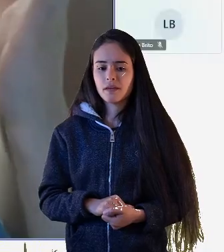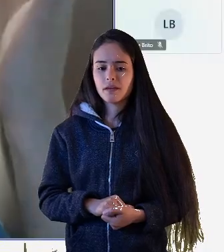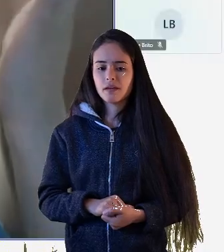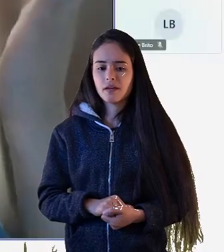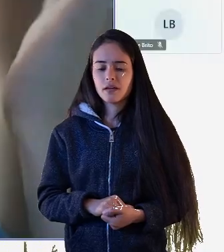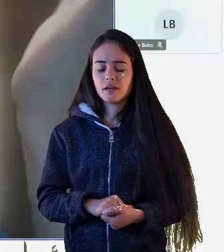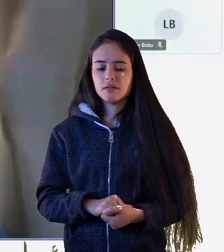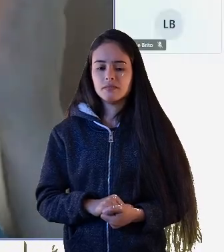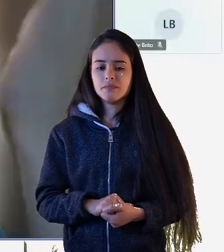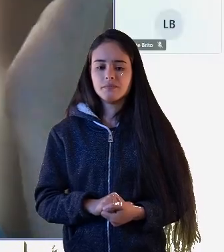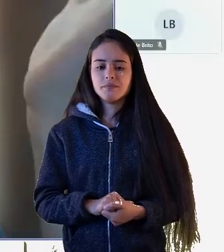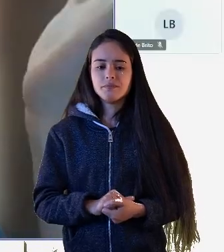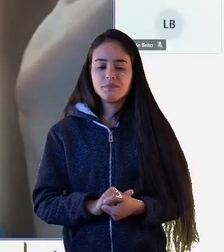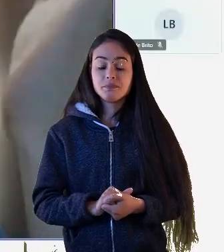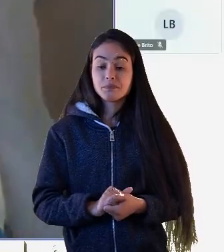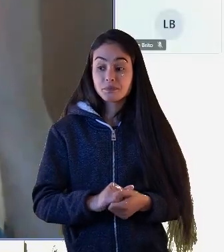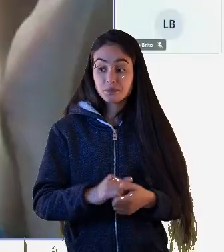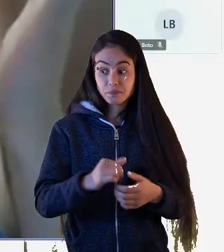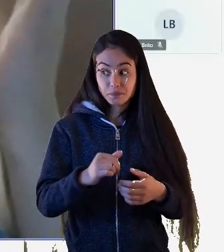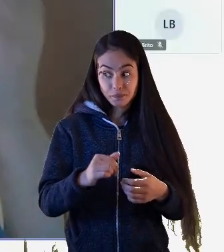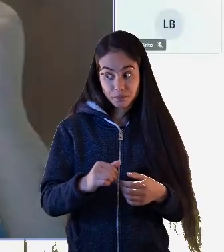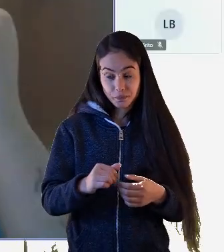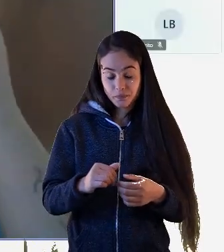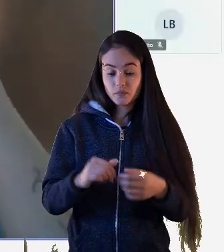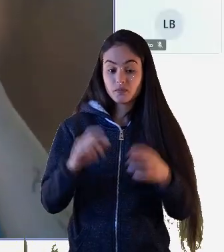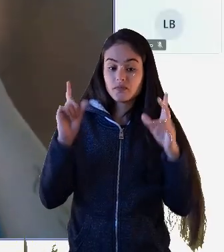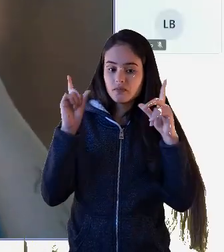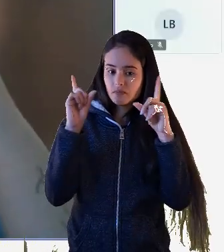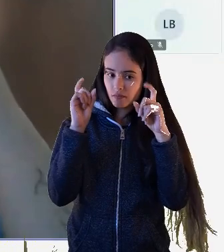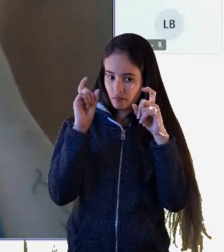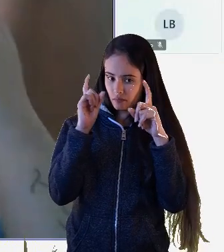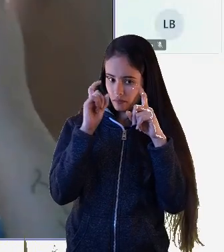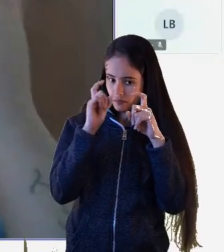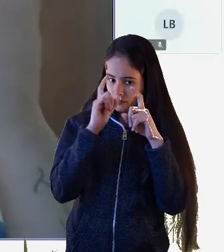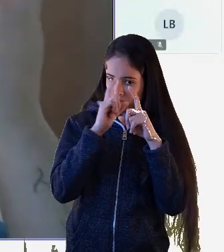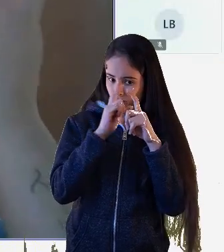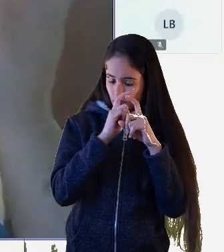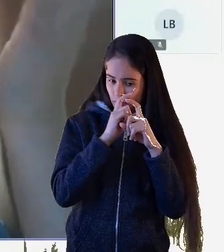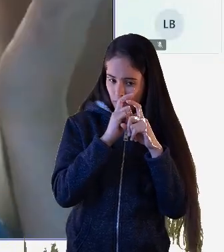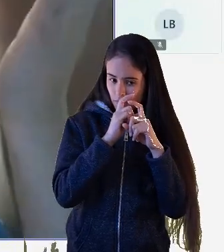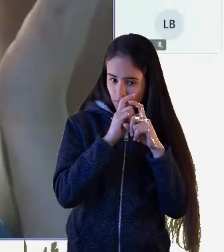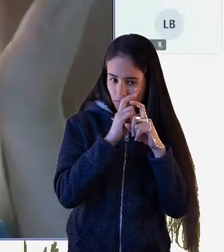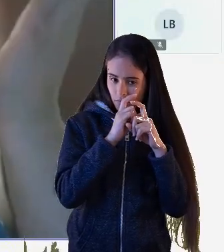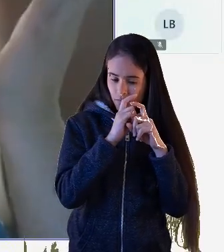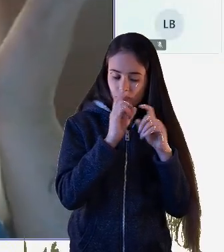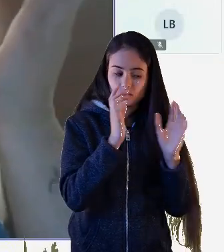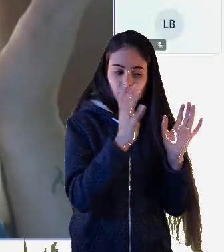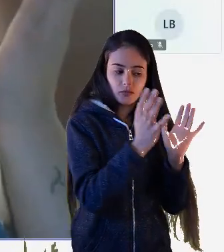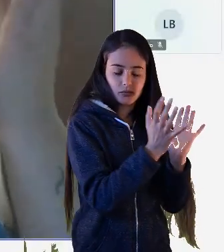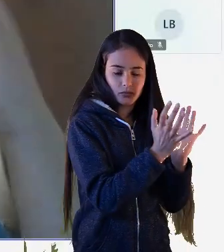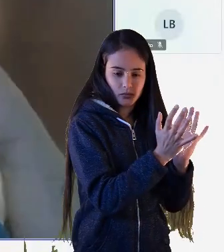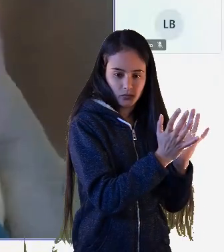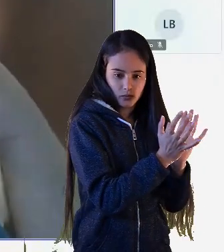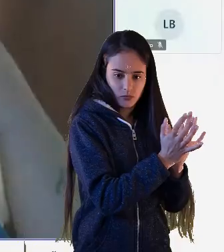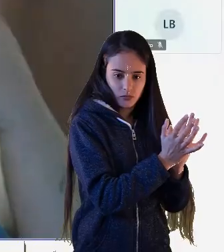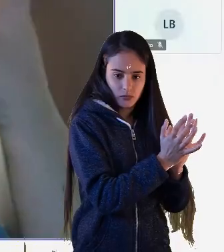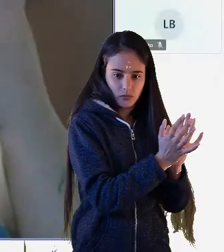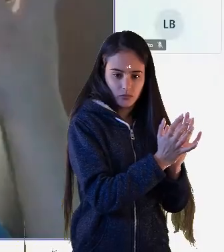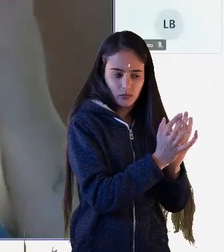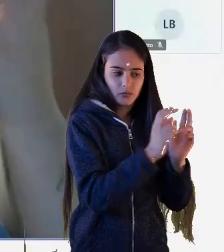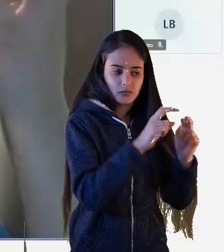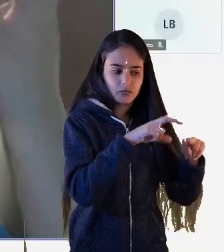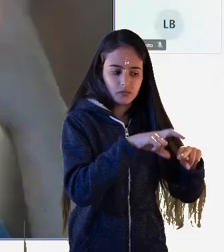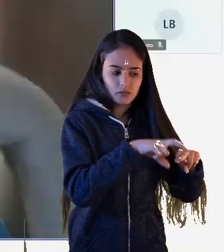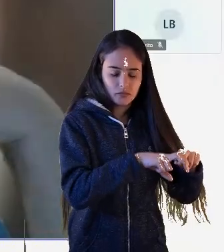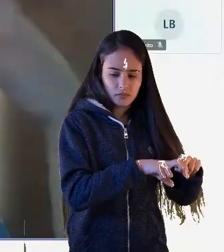para ele e fala, gente, como esse menino é preto, né? Ele é pardo, né? Talvez ali, ainda mais quando faz banca virtual, né? Porque vocês veem